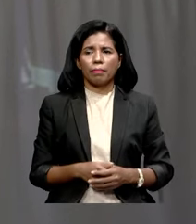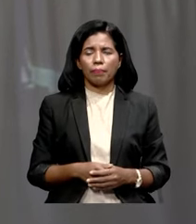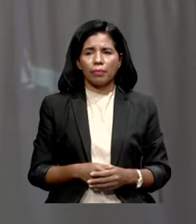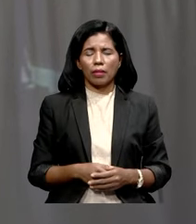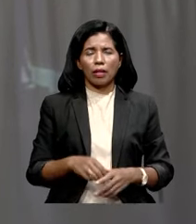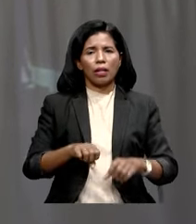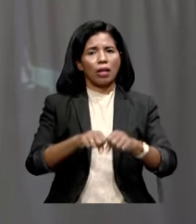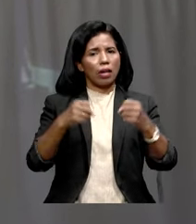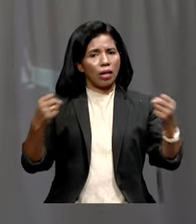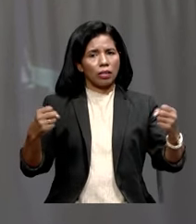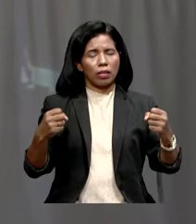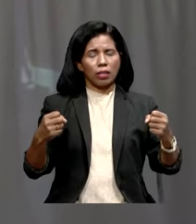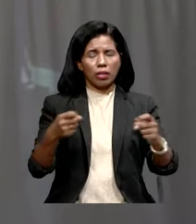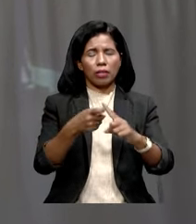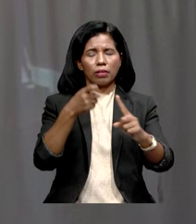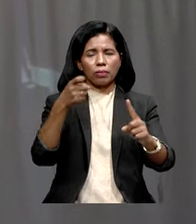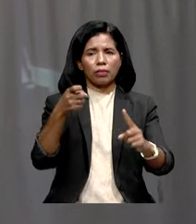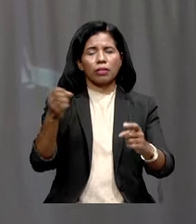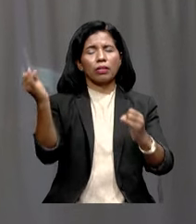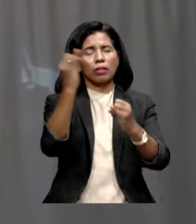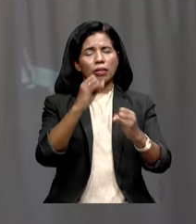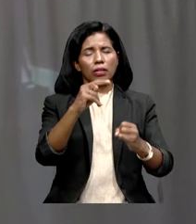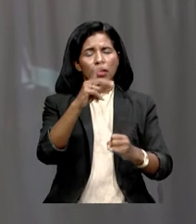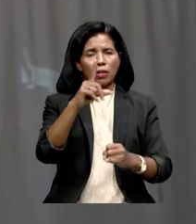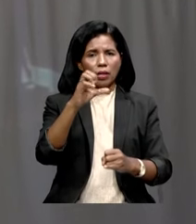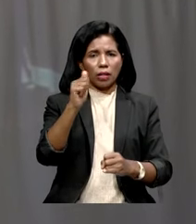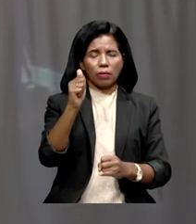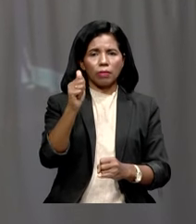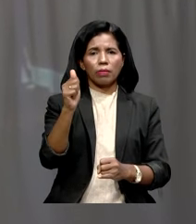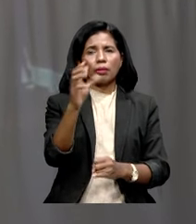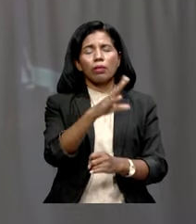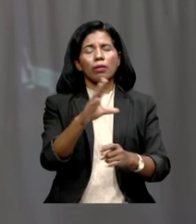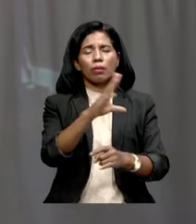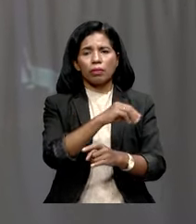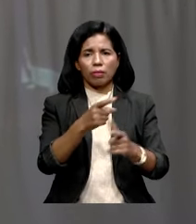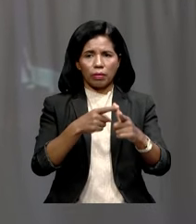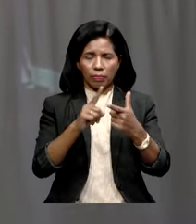Koto Iha Saudoso Nicolau Lobato Nia